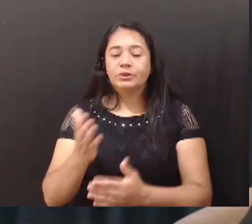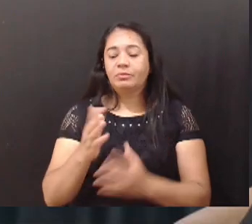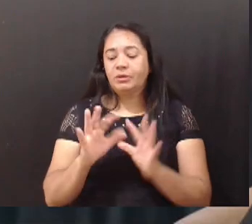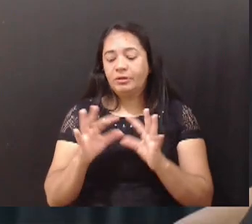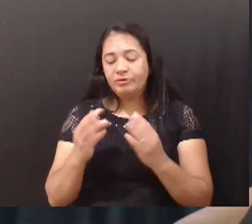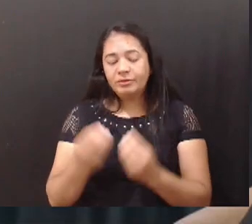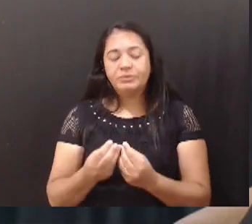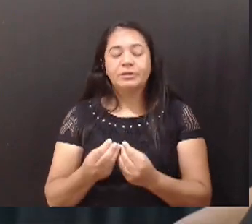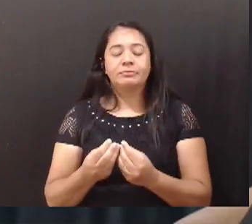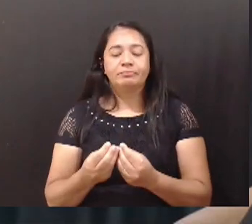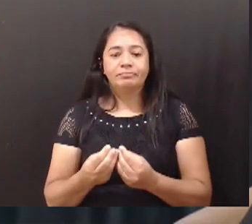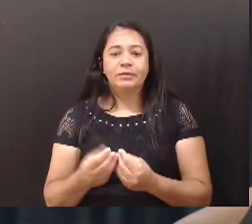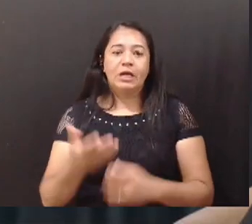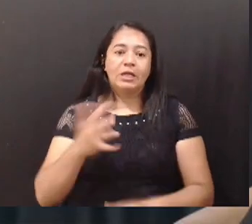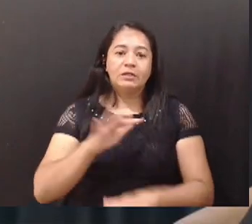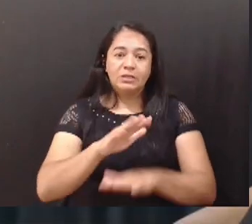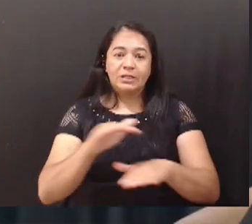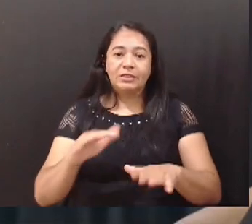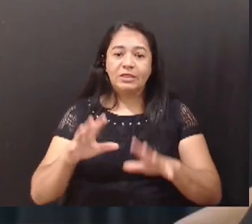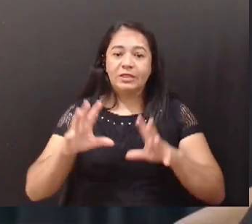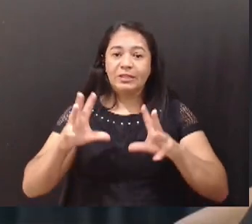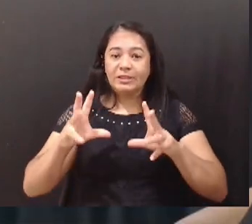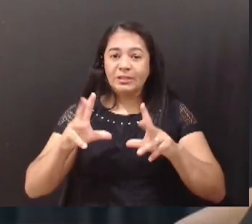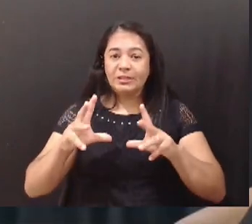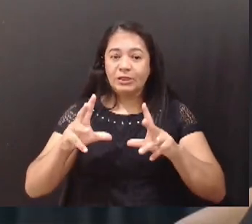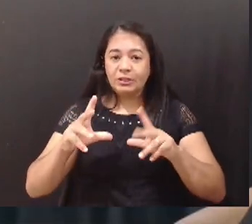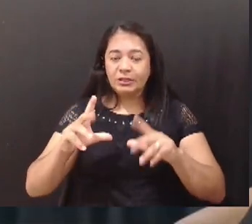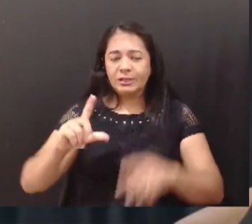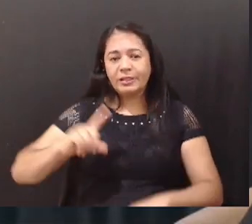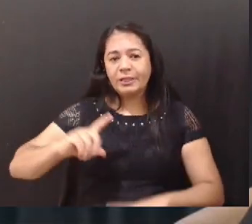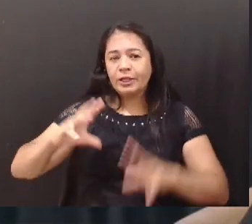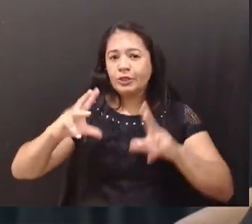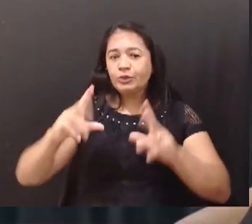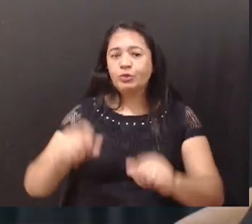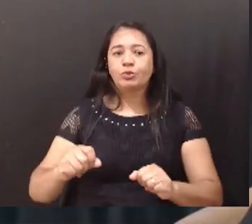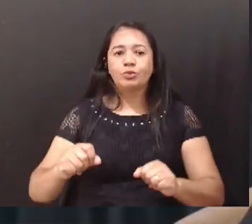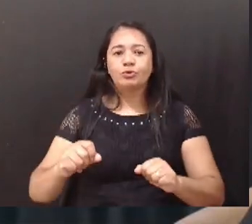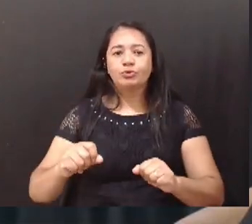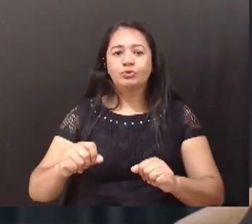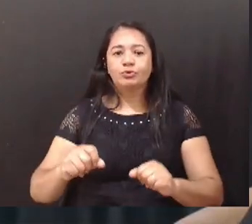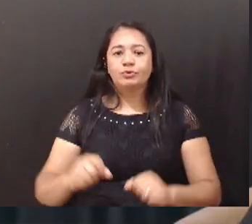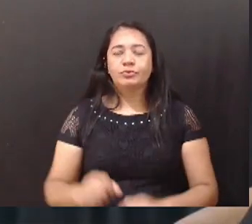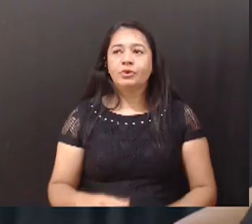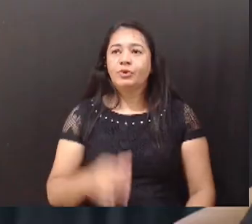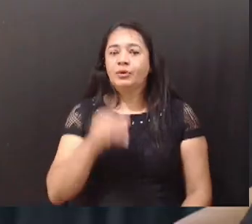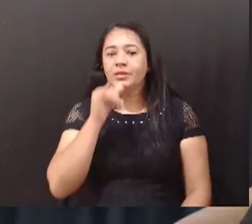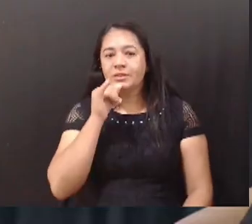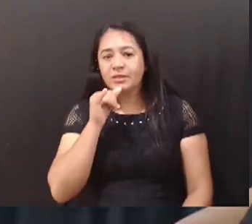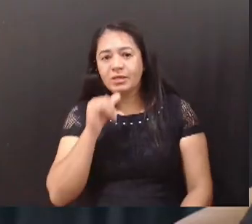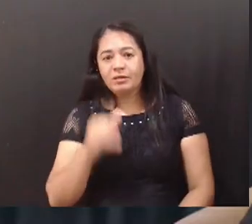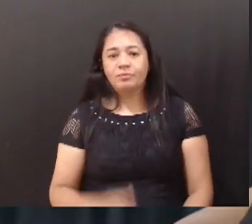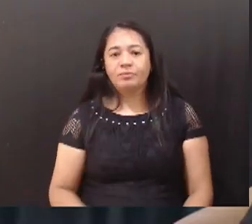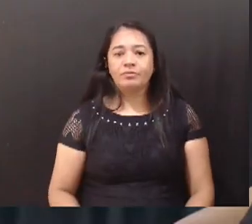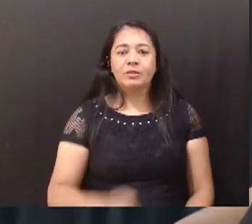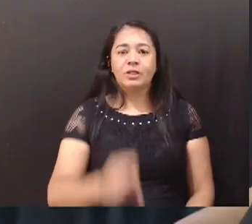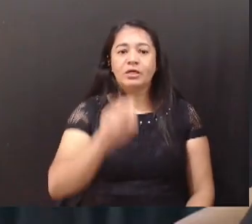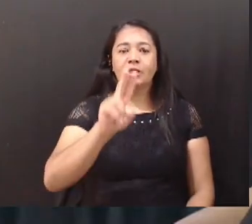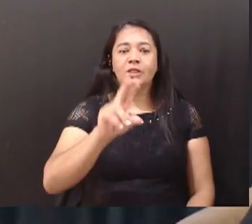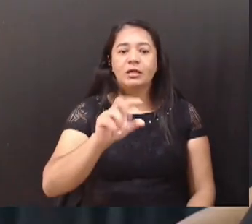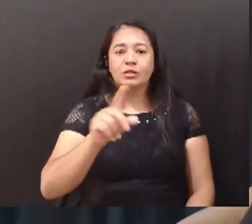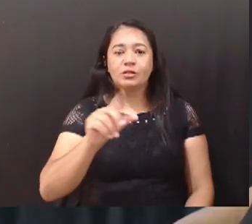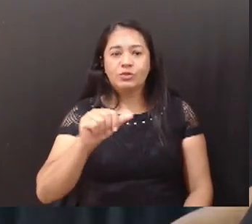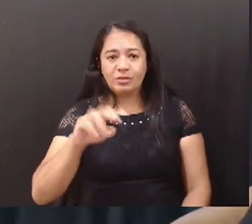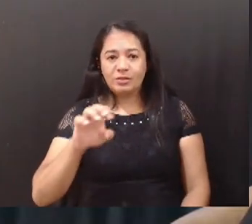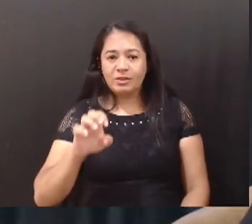essa criança vai ter todas as condições, como a gente já vê alguns, né? Vamos pegar um caso famosíssimo, a Suzane von Richthofen. Exato. Ela